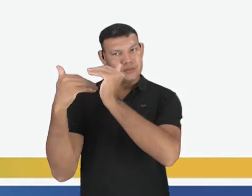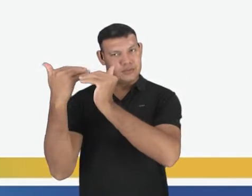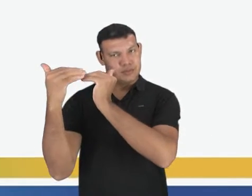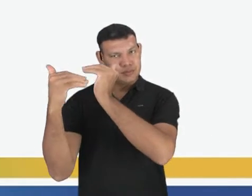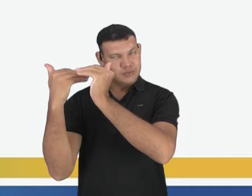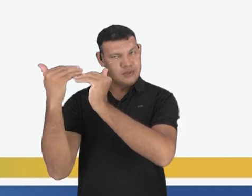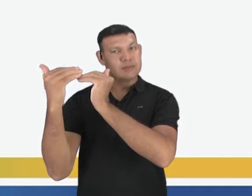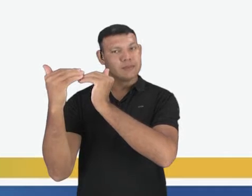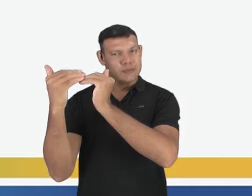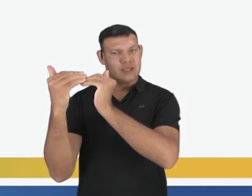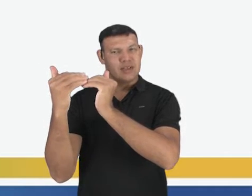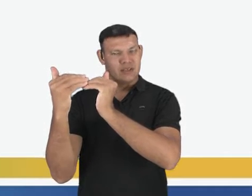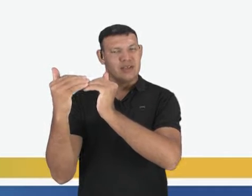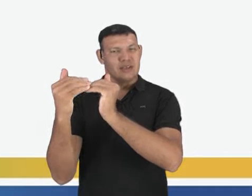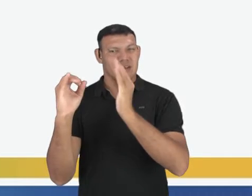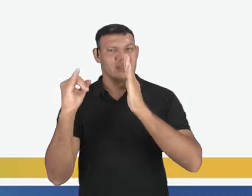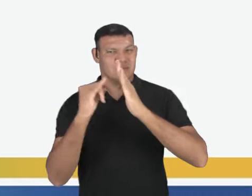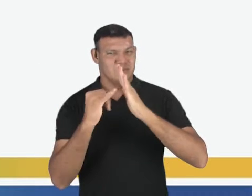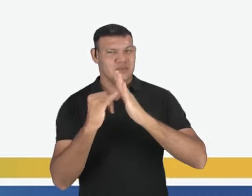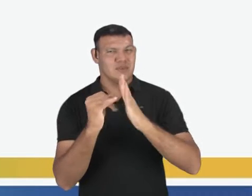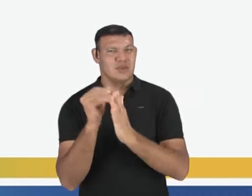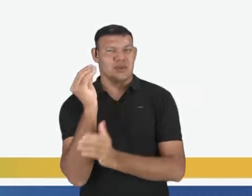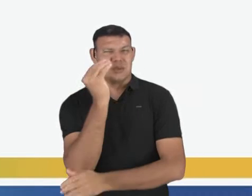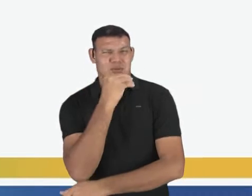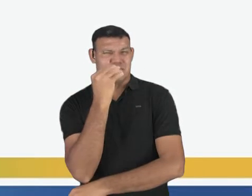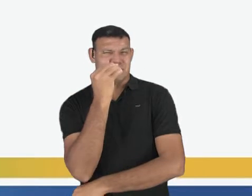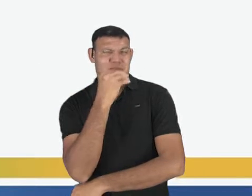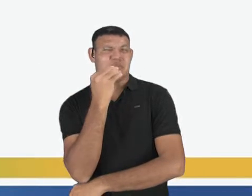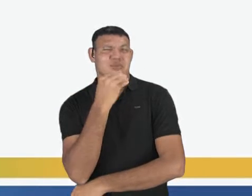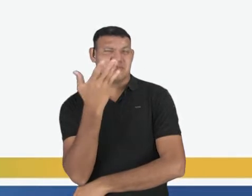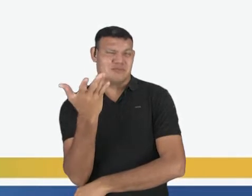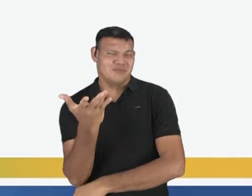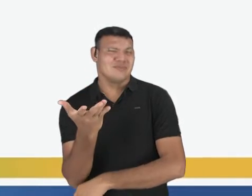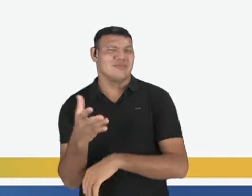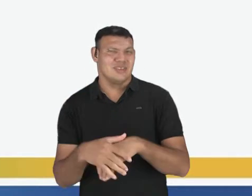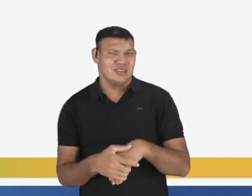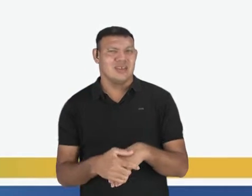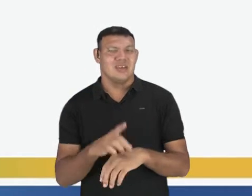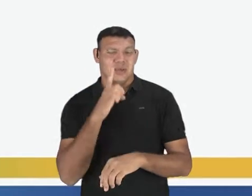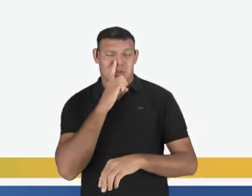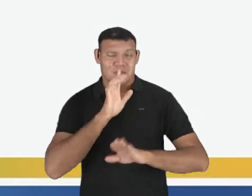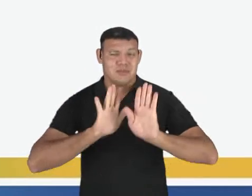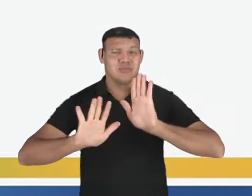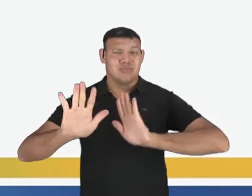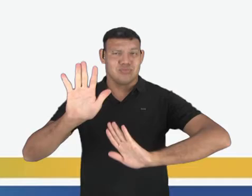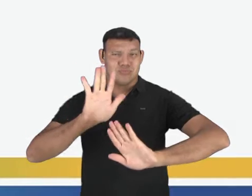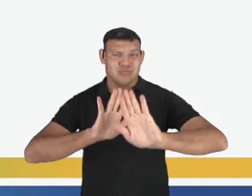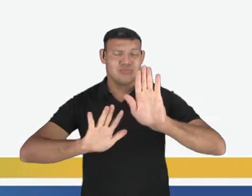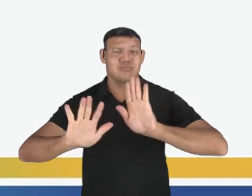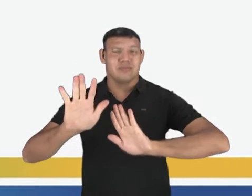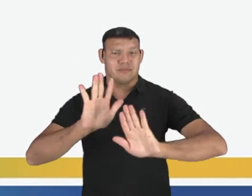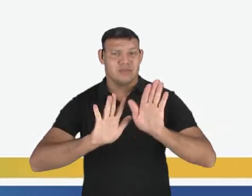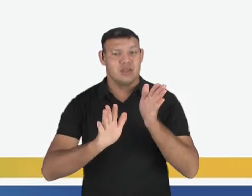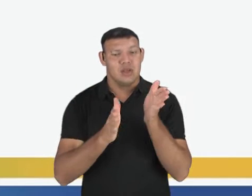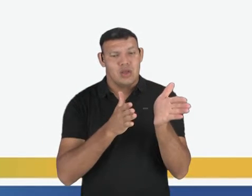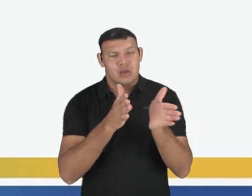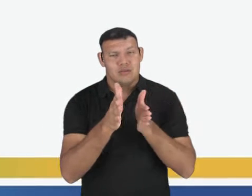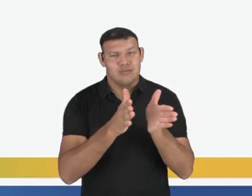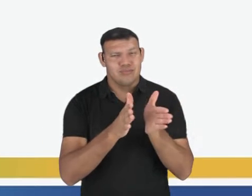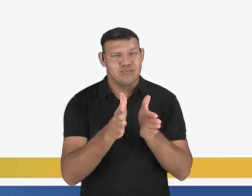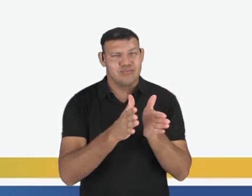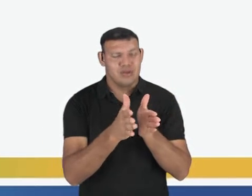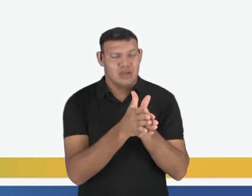desenvolvimento, a fragilidade dessas instituições, elas colocam em risco todo esse processo democrático,